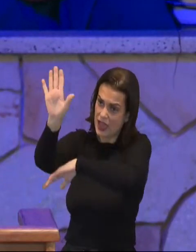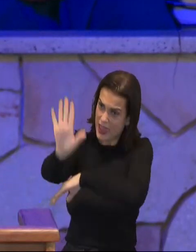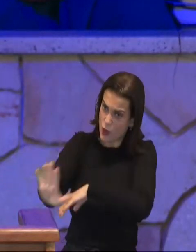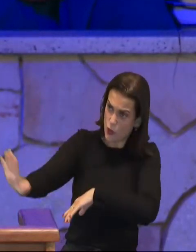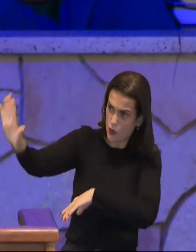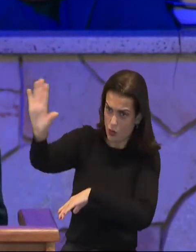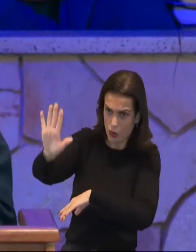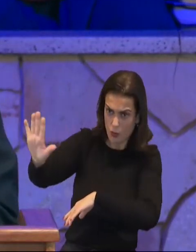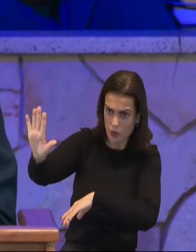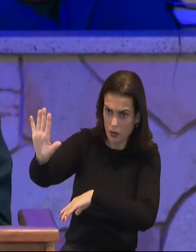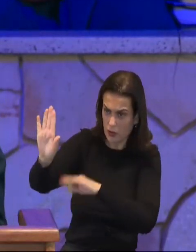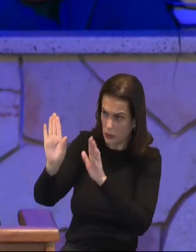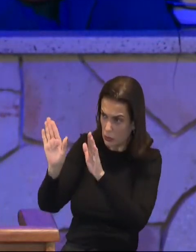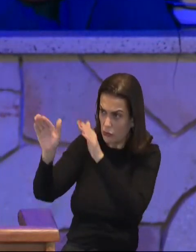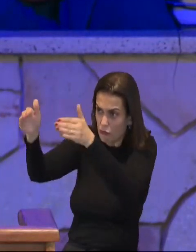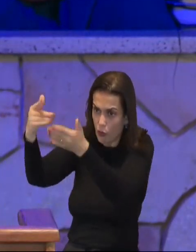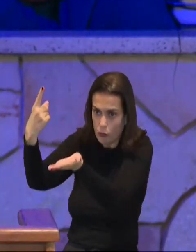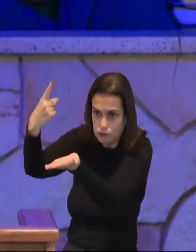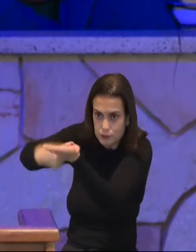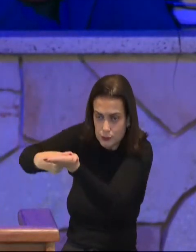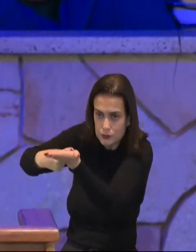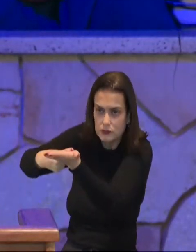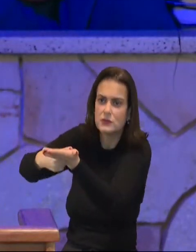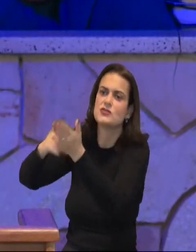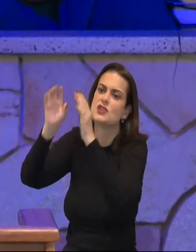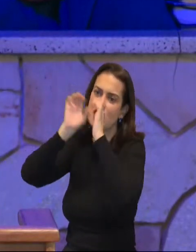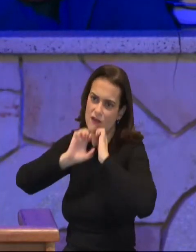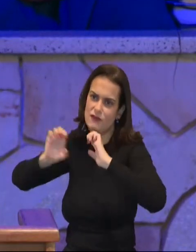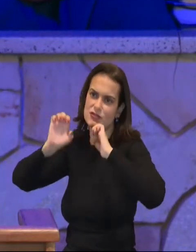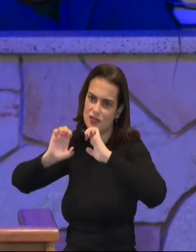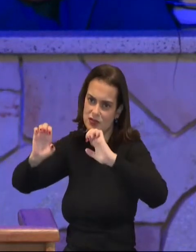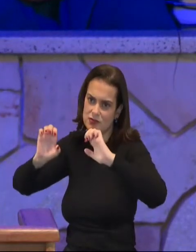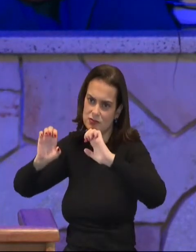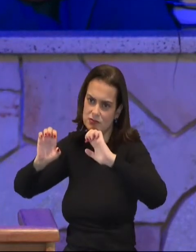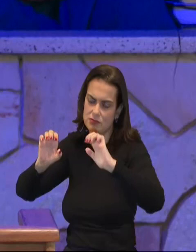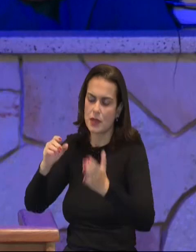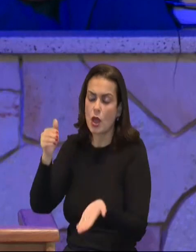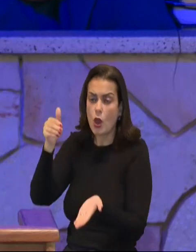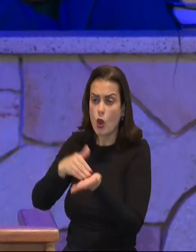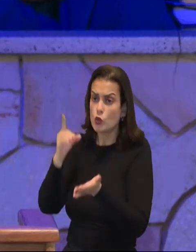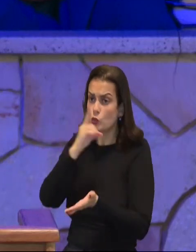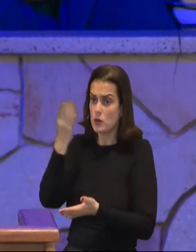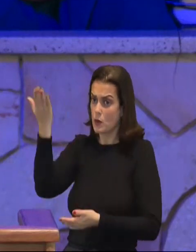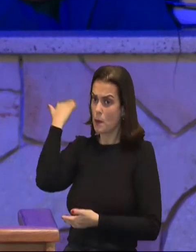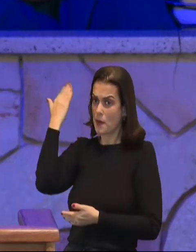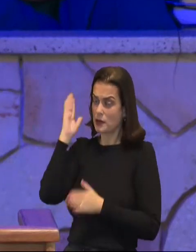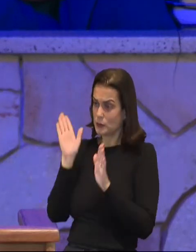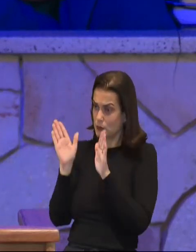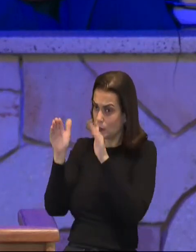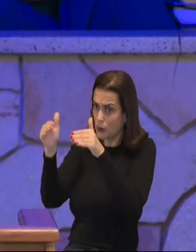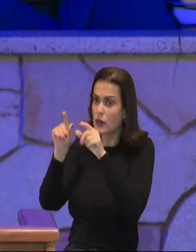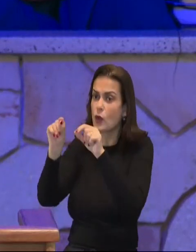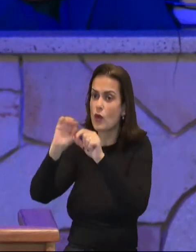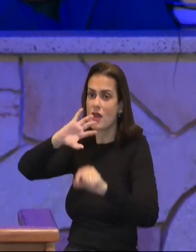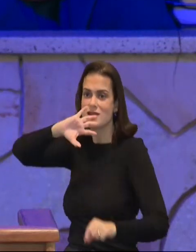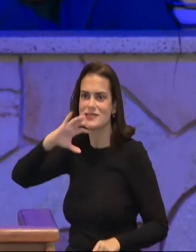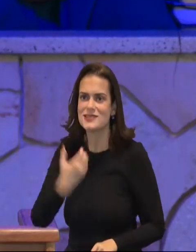foco na missão. E vimos no último domingo sobre o foco da missão, que é exatamente